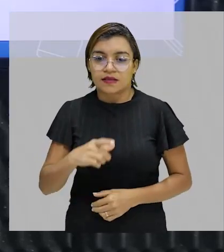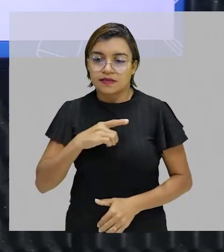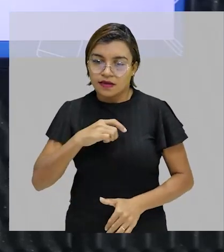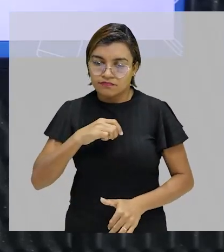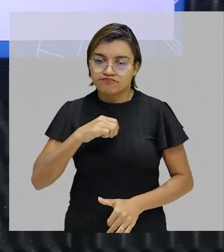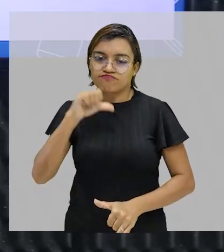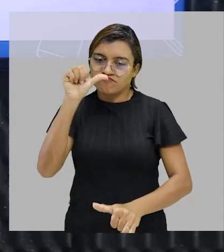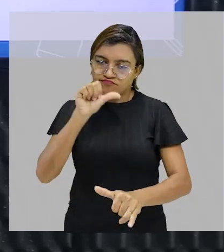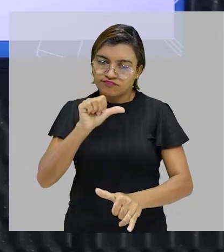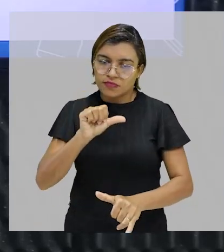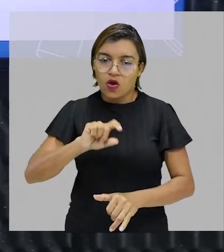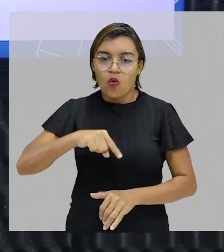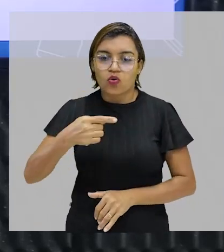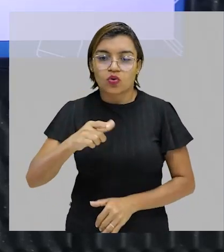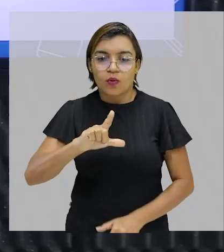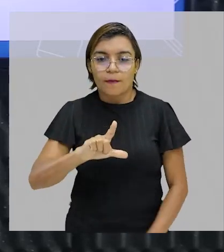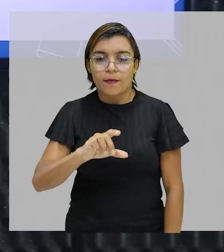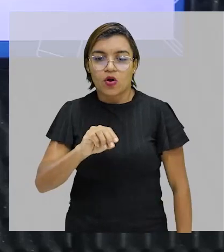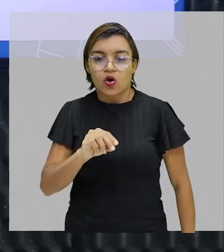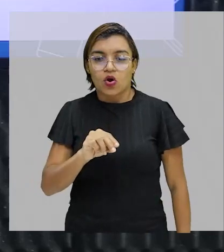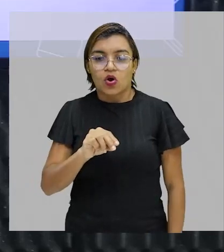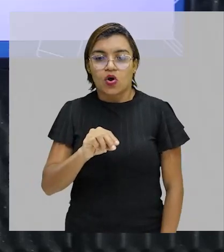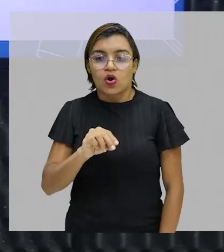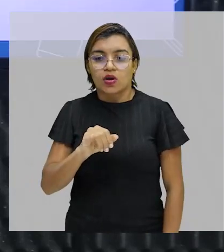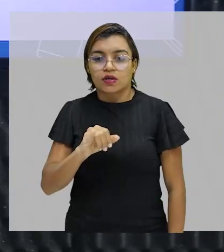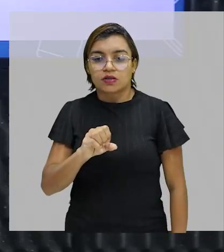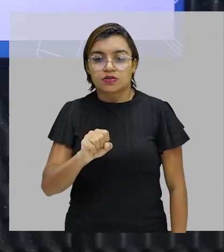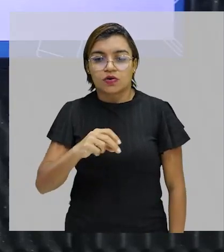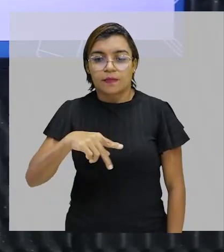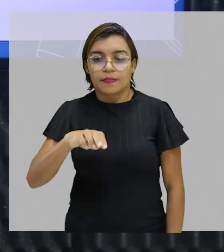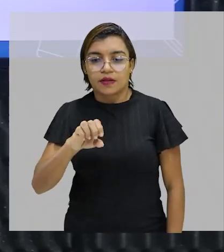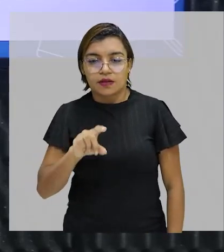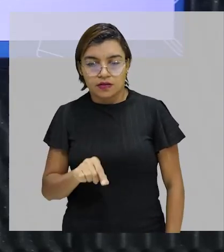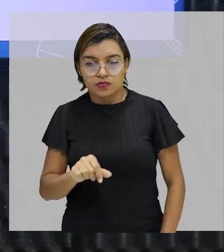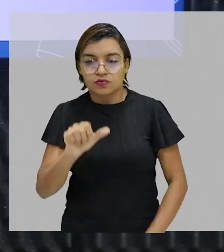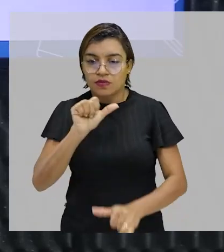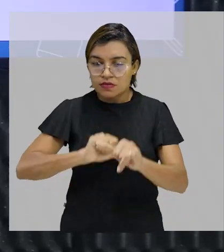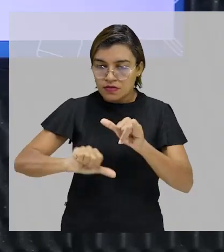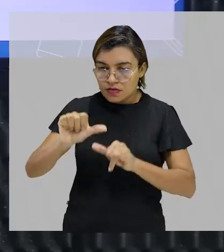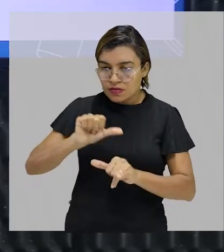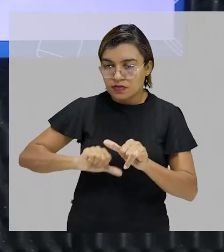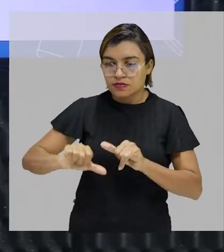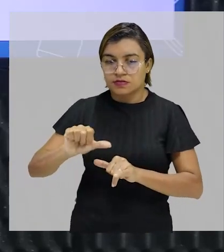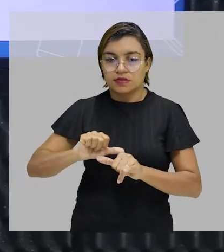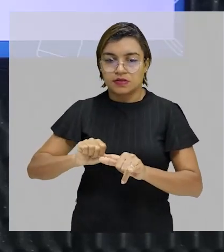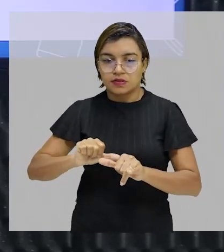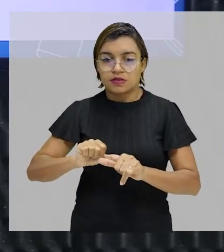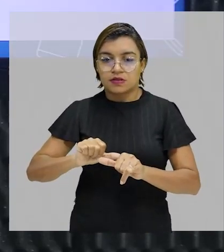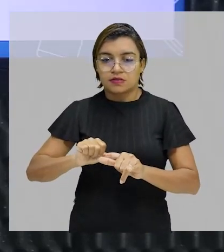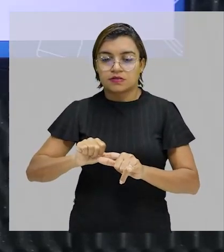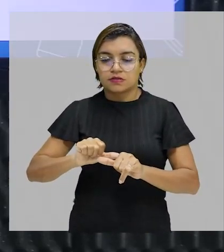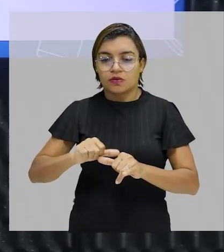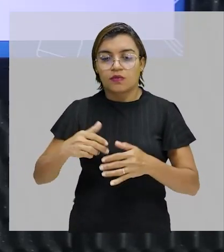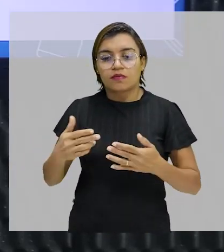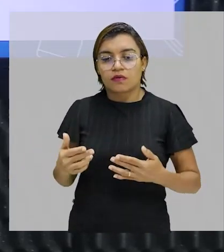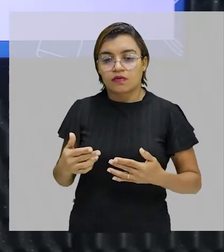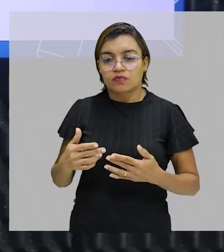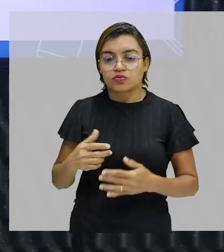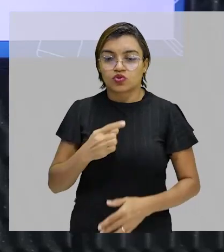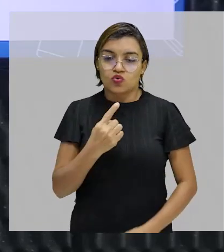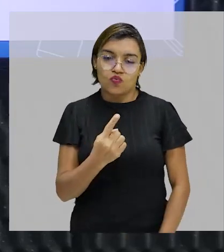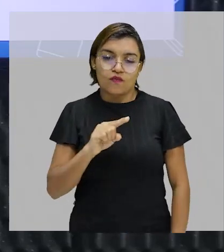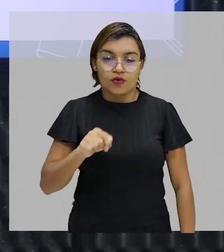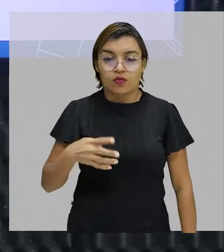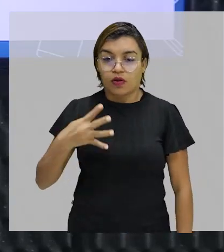de polimerização de adição 1,4. Assim, analisando as fórmulas